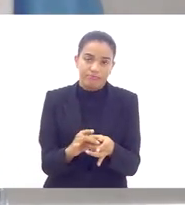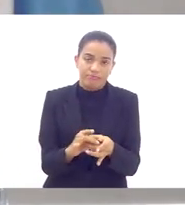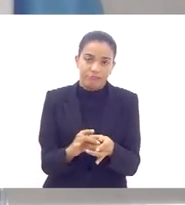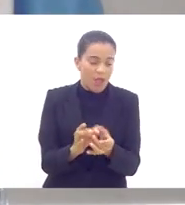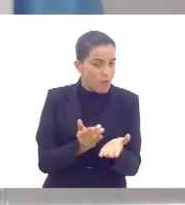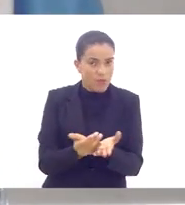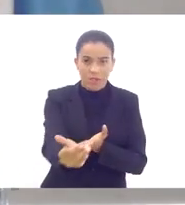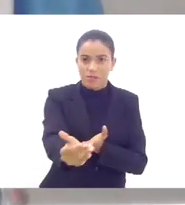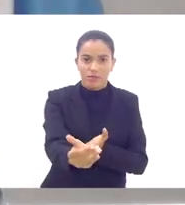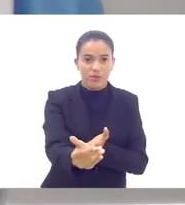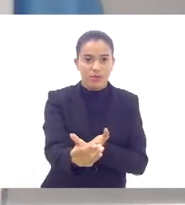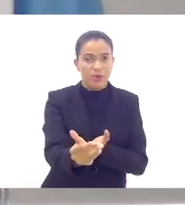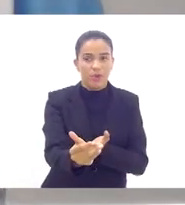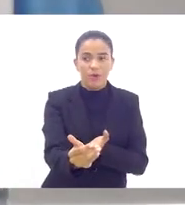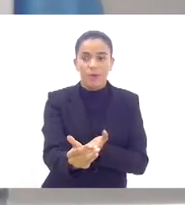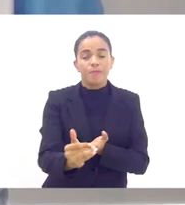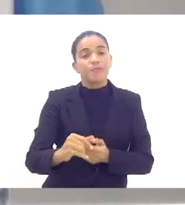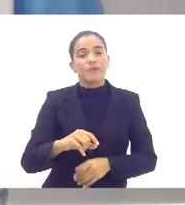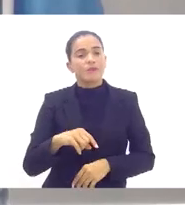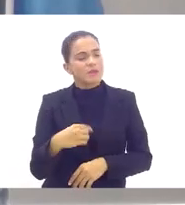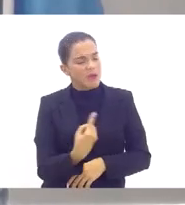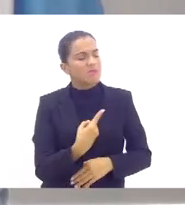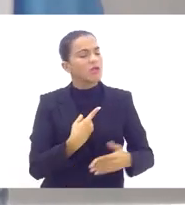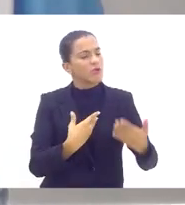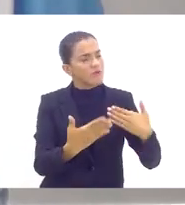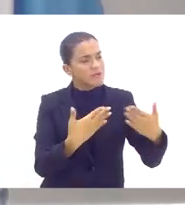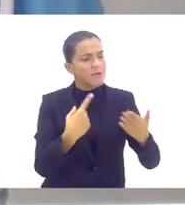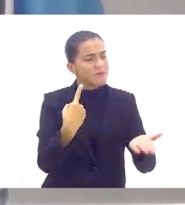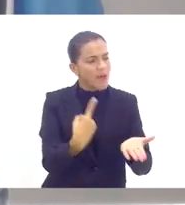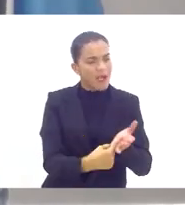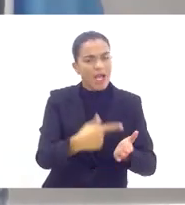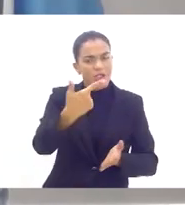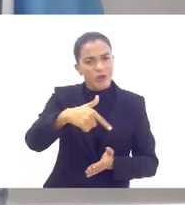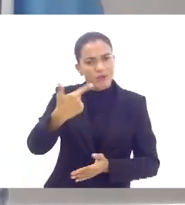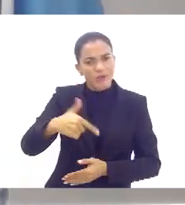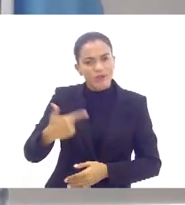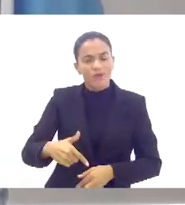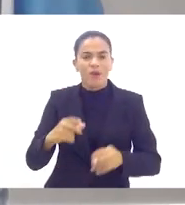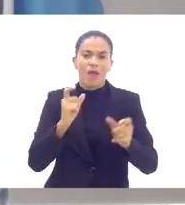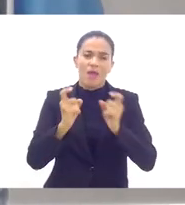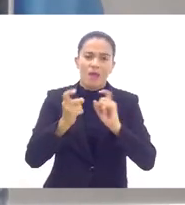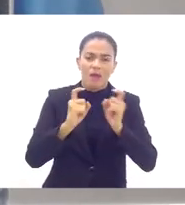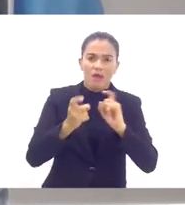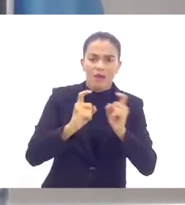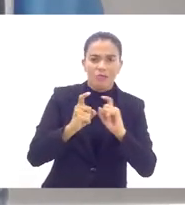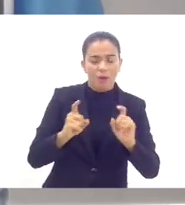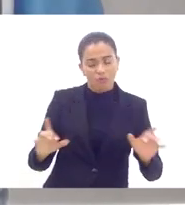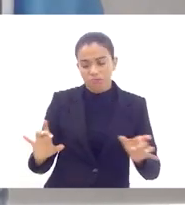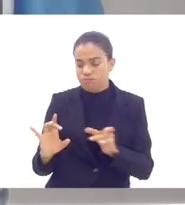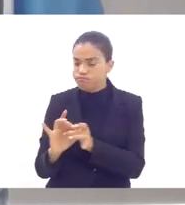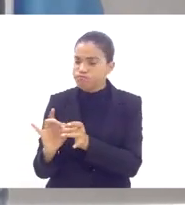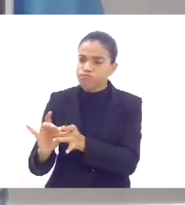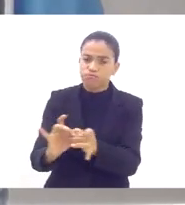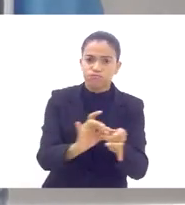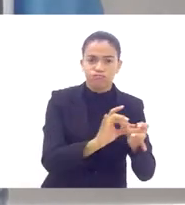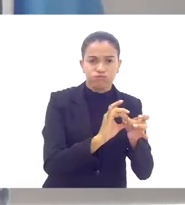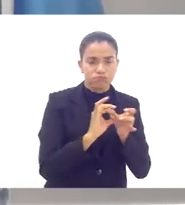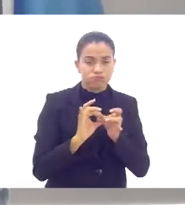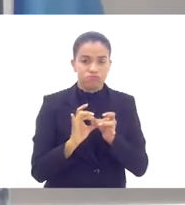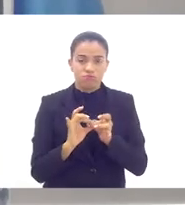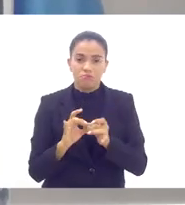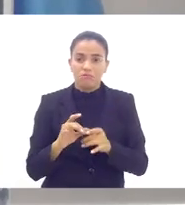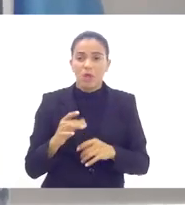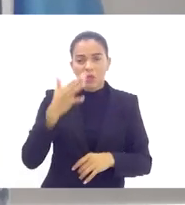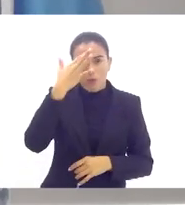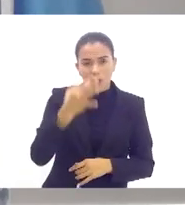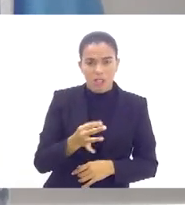inicial. Então, a gente já pode conversar, marcar outras reuniões e agir todo mundo em conjunto, porque eu tenho certeza que a